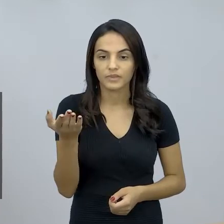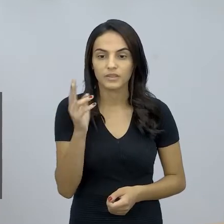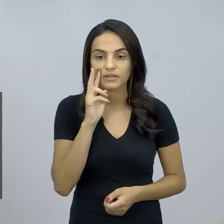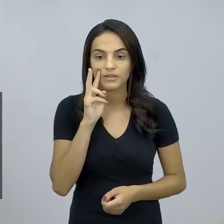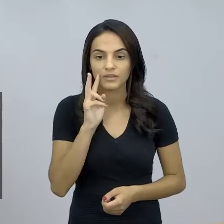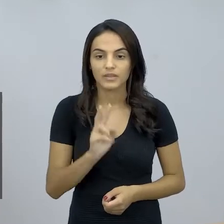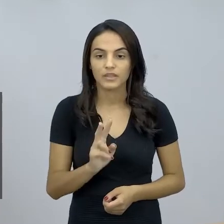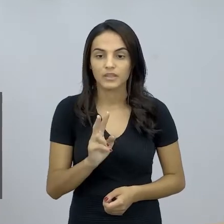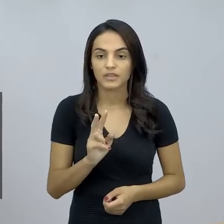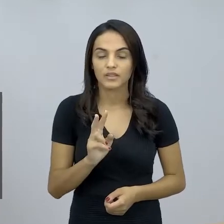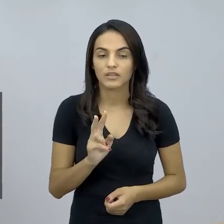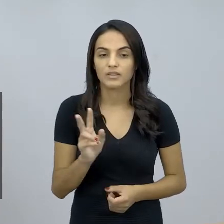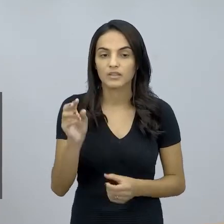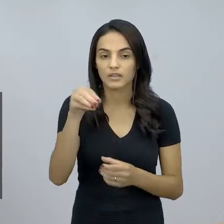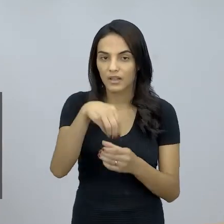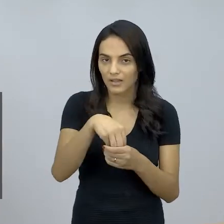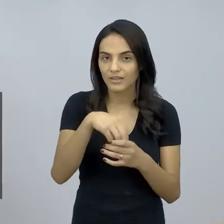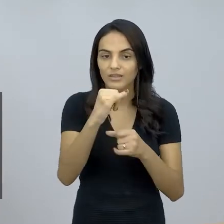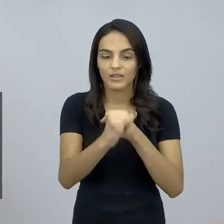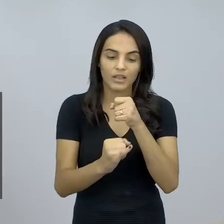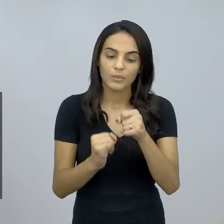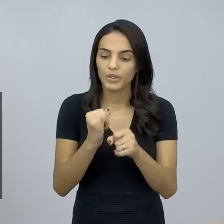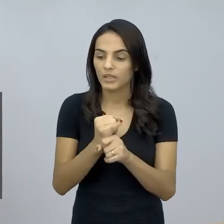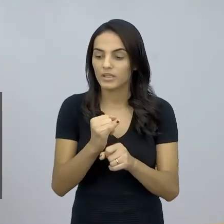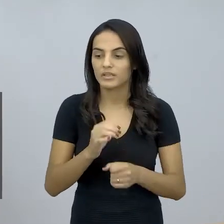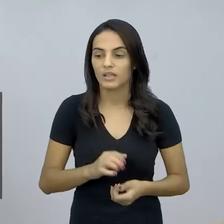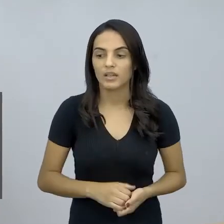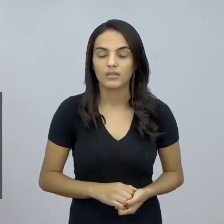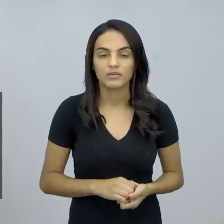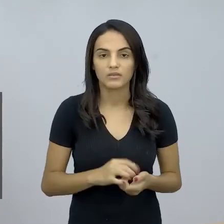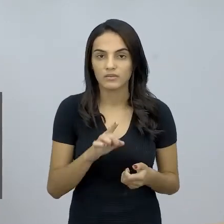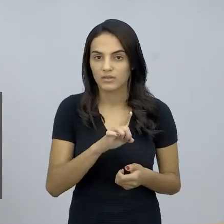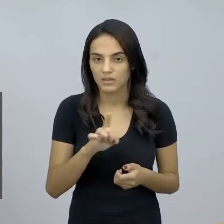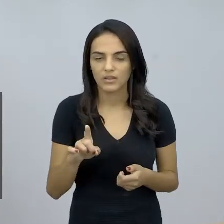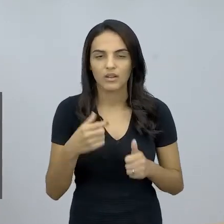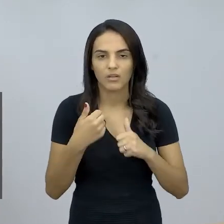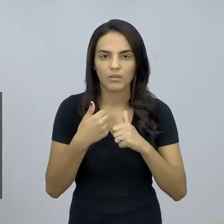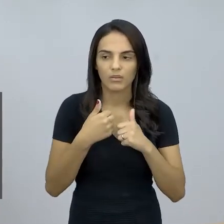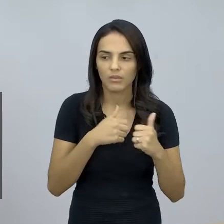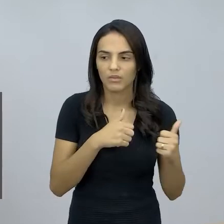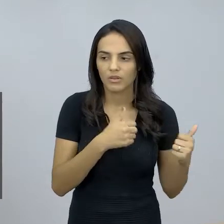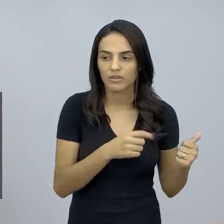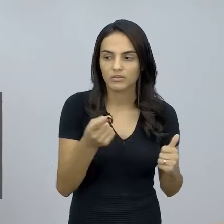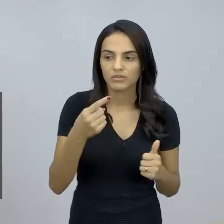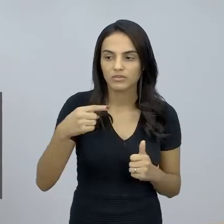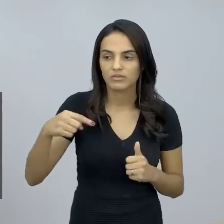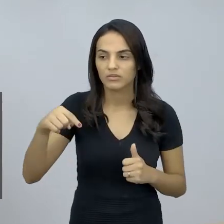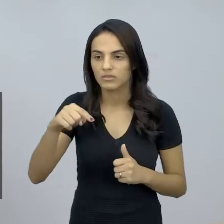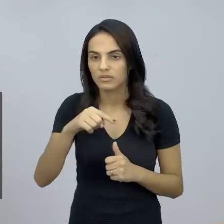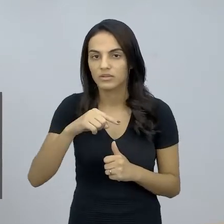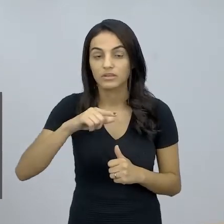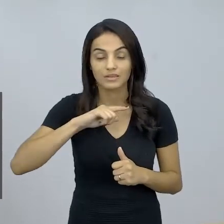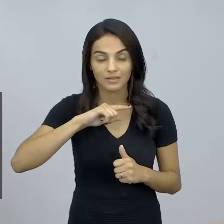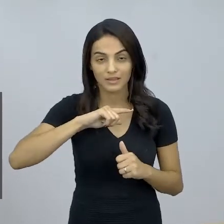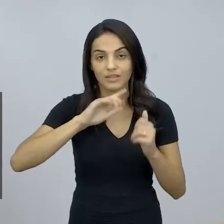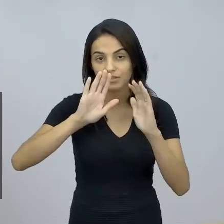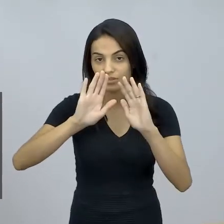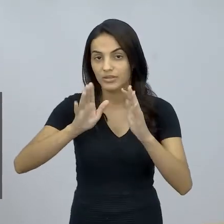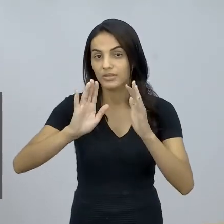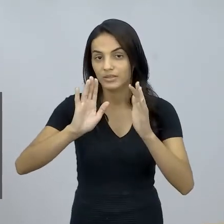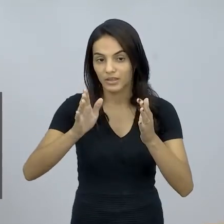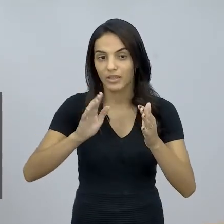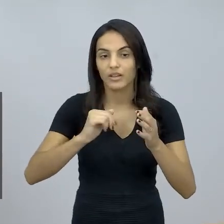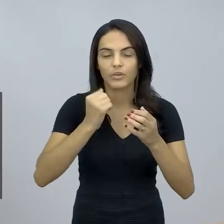vejam, né? Entrem na internet, vocês devem ter acompanhado. Nós tivemos já